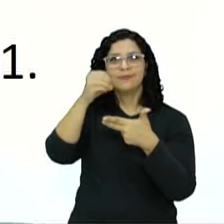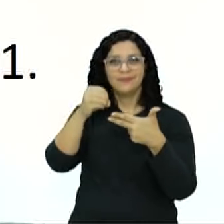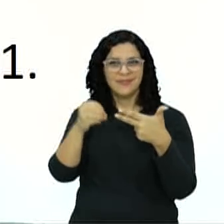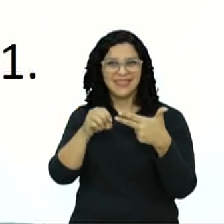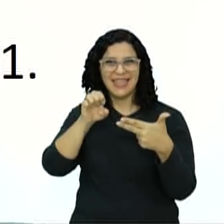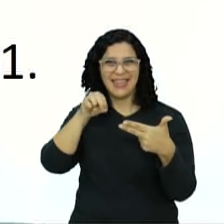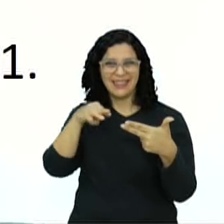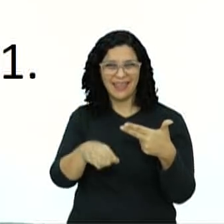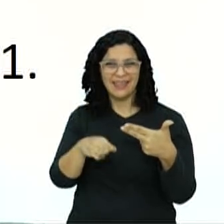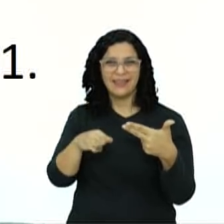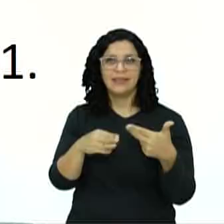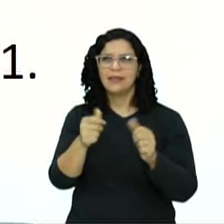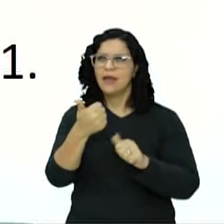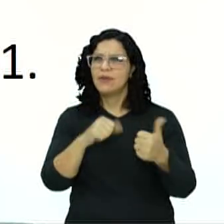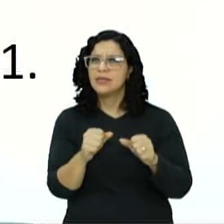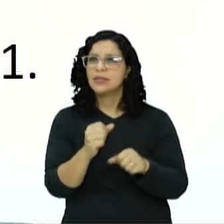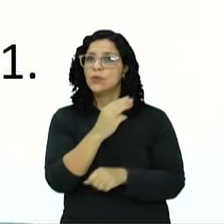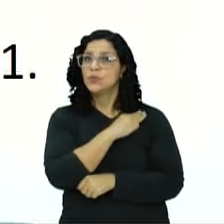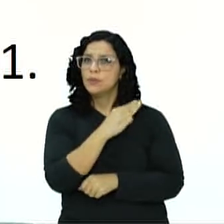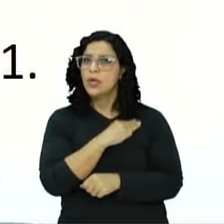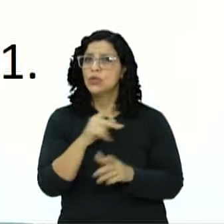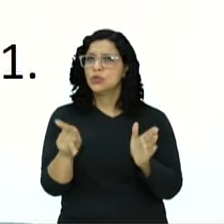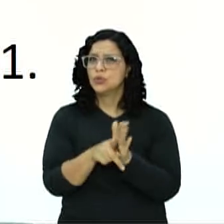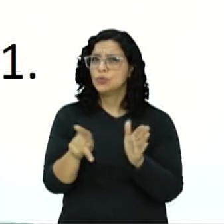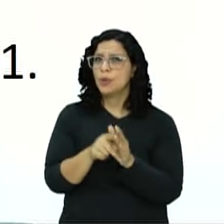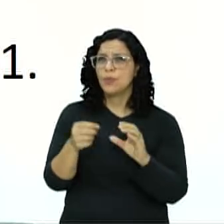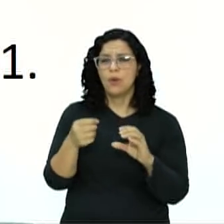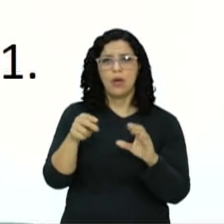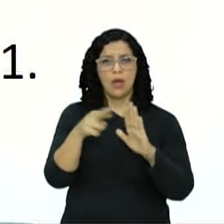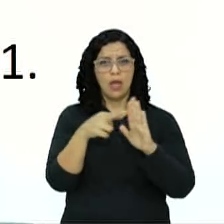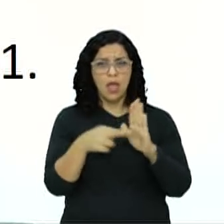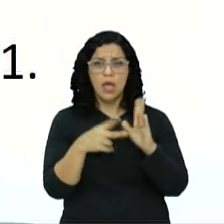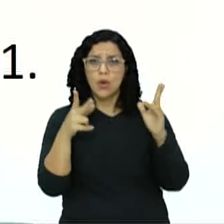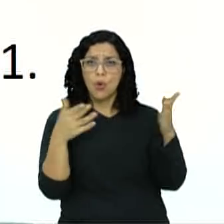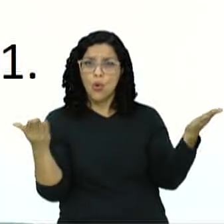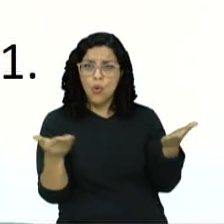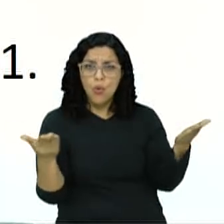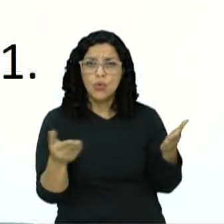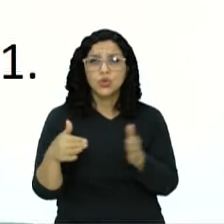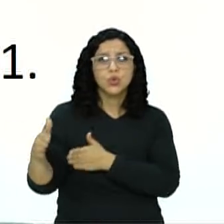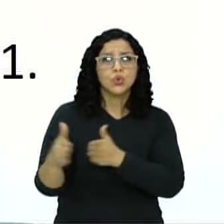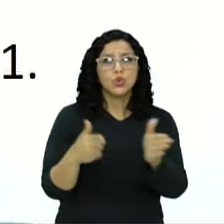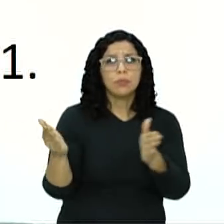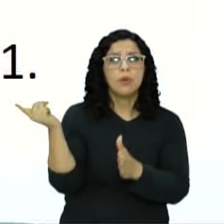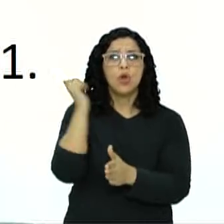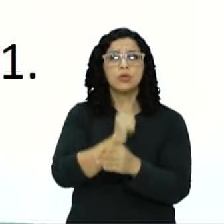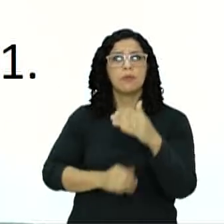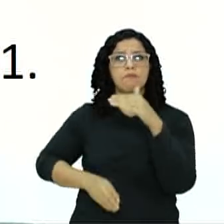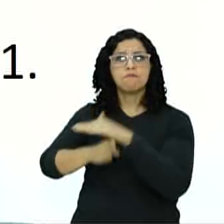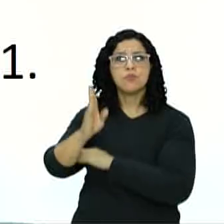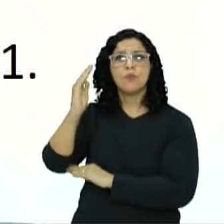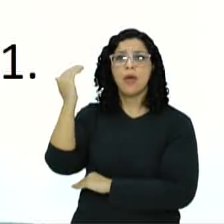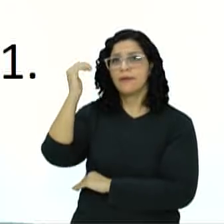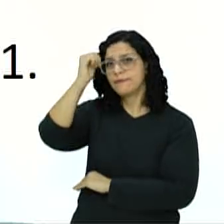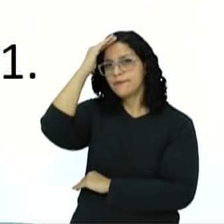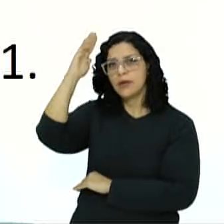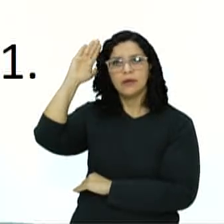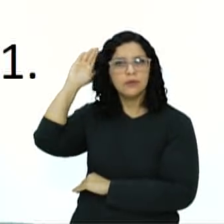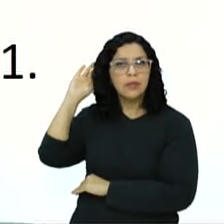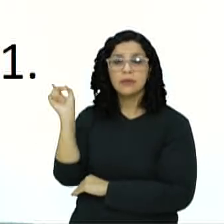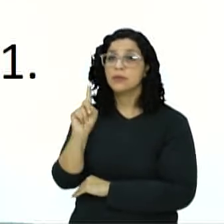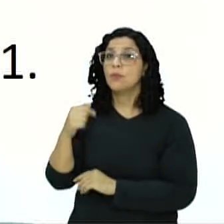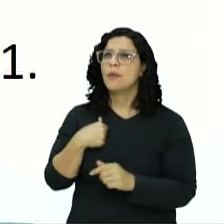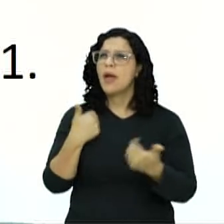Exame Nacional do Ensino Médio. Não com o caráter que ele tem hoje, de um caminho para o ensino superior, mas como uma avaliação